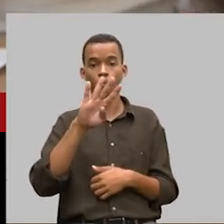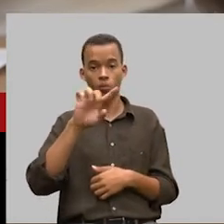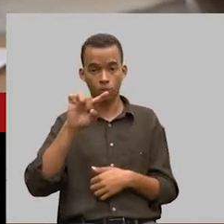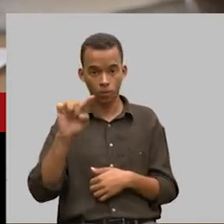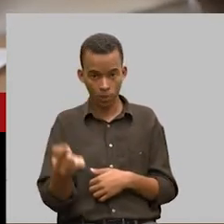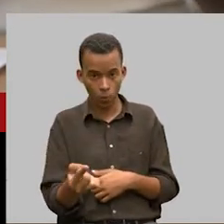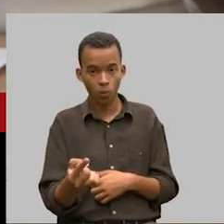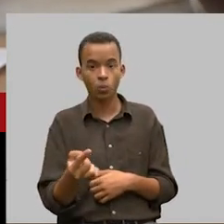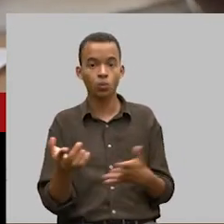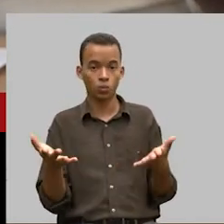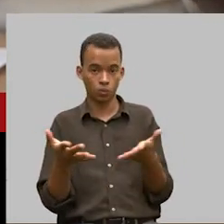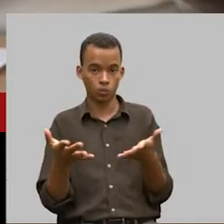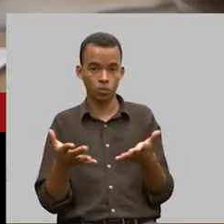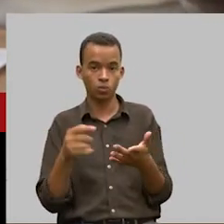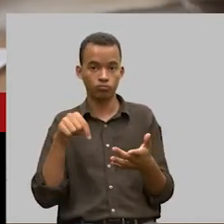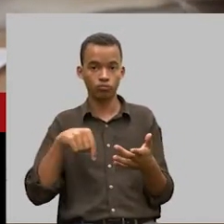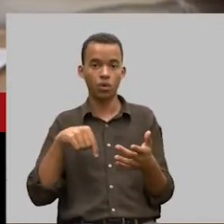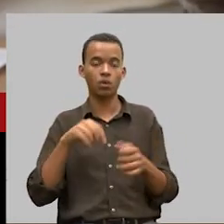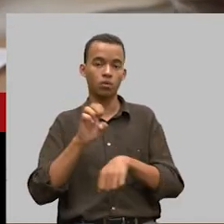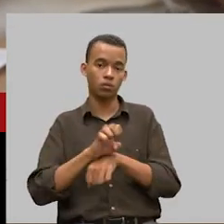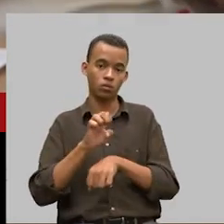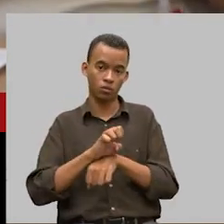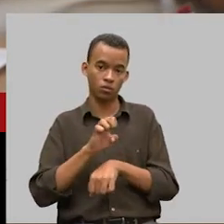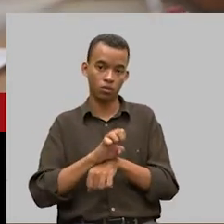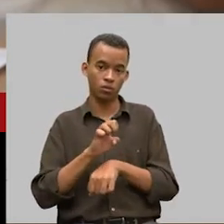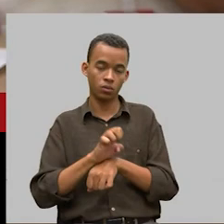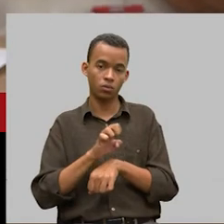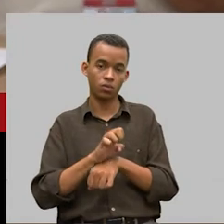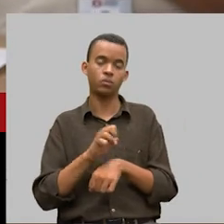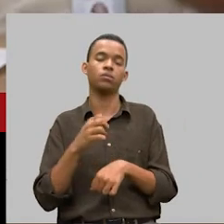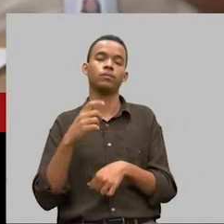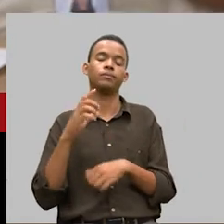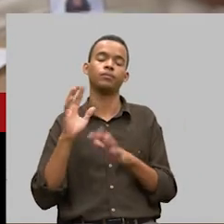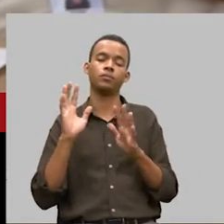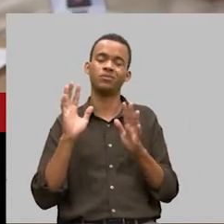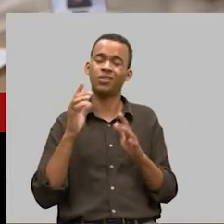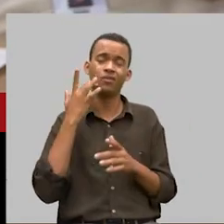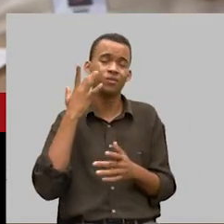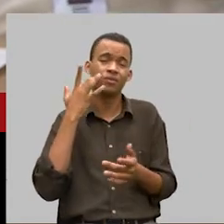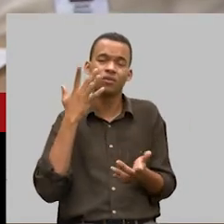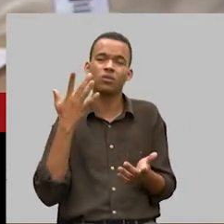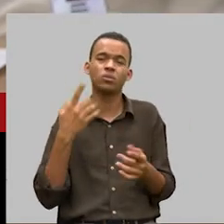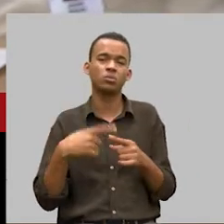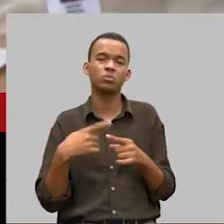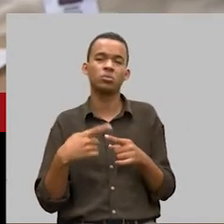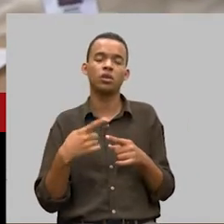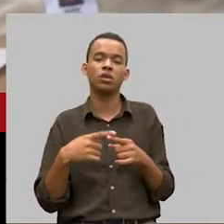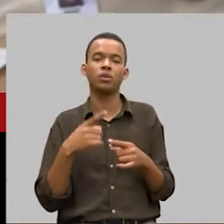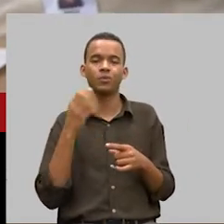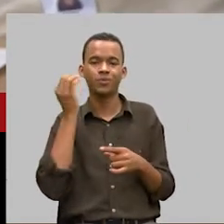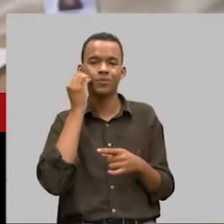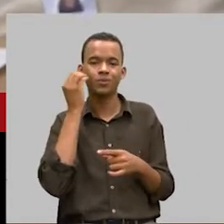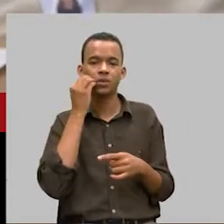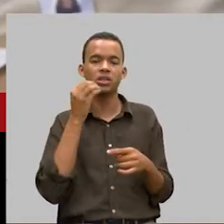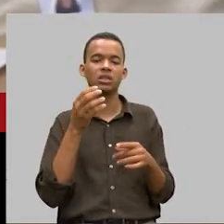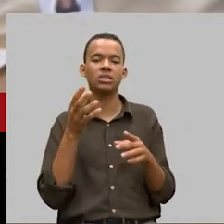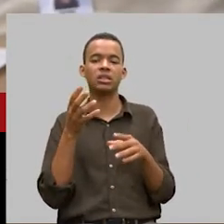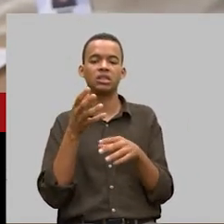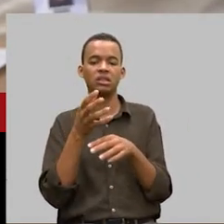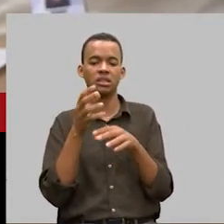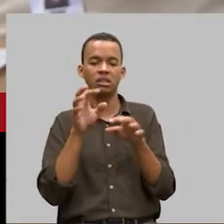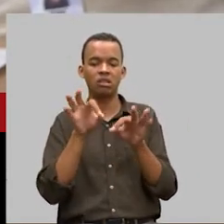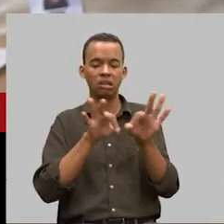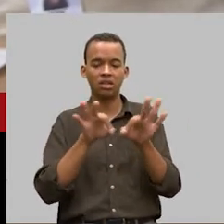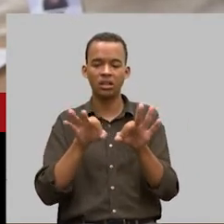eh é muito mais fácil do que eh ratear isso pel para as famílias dos